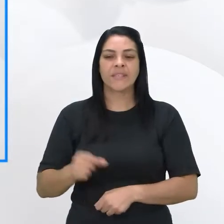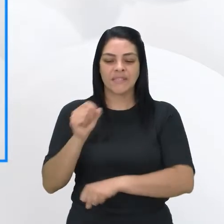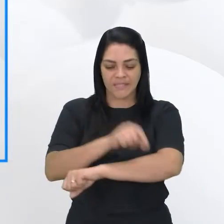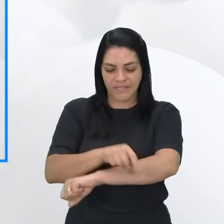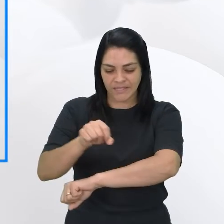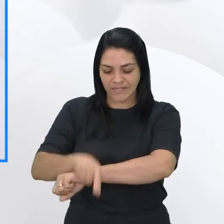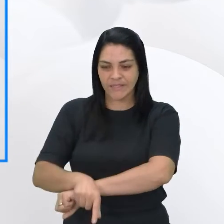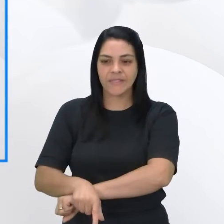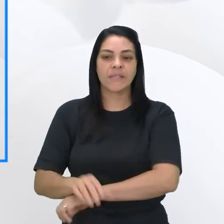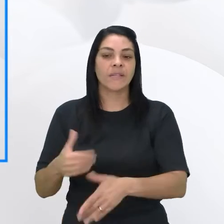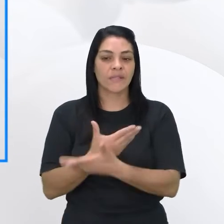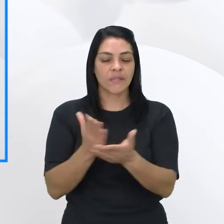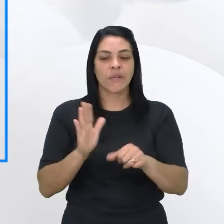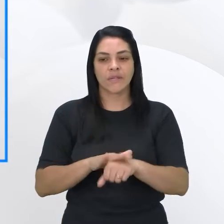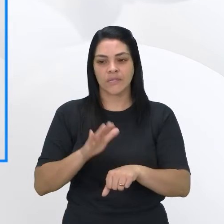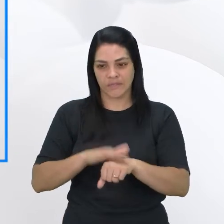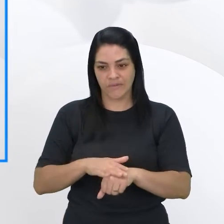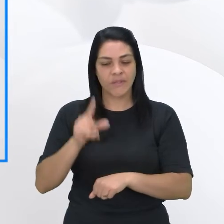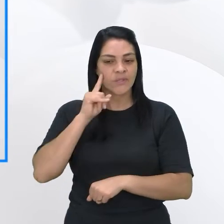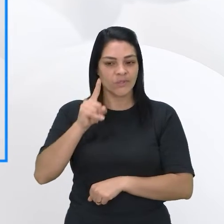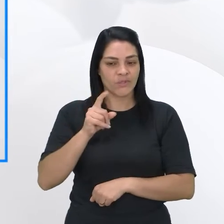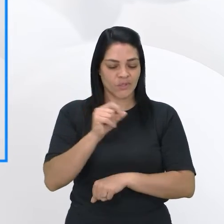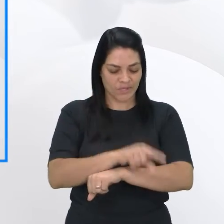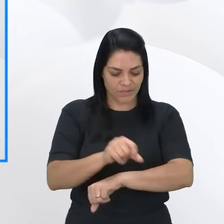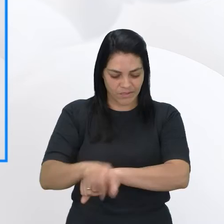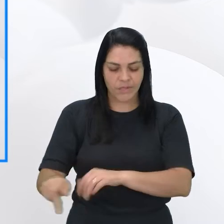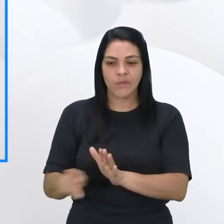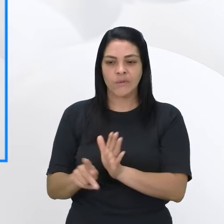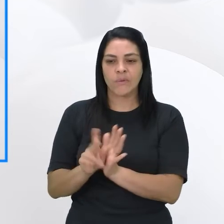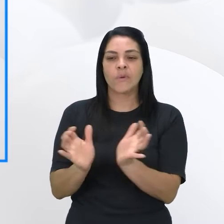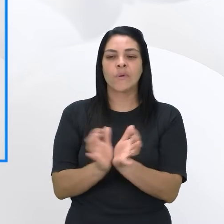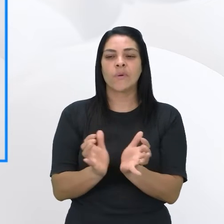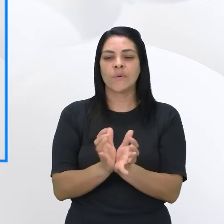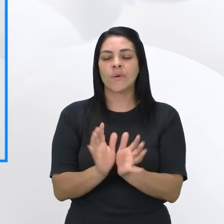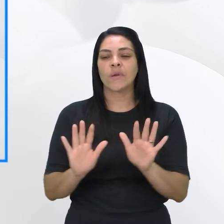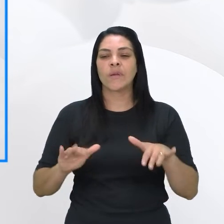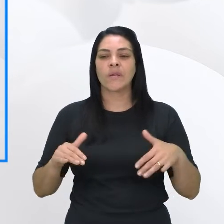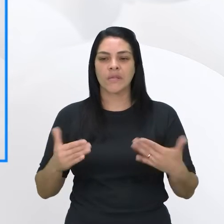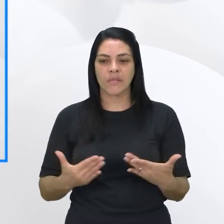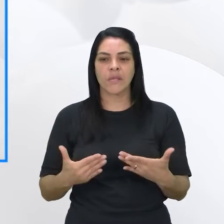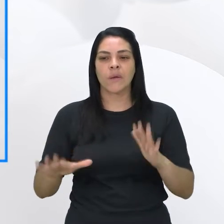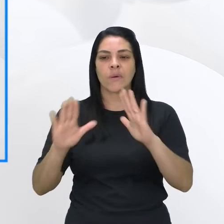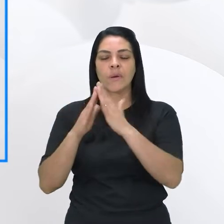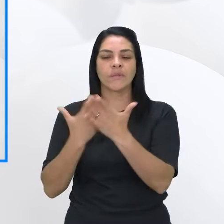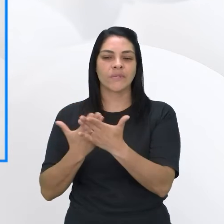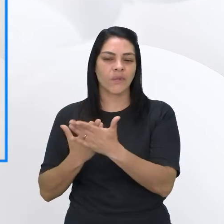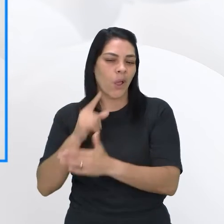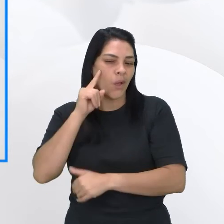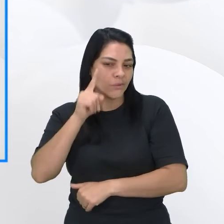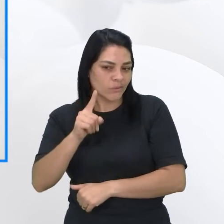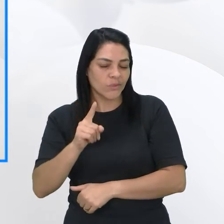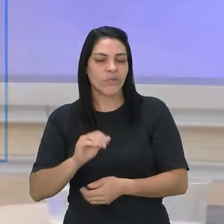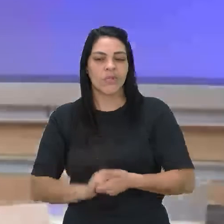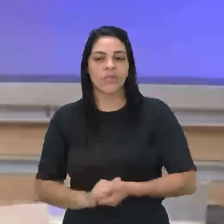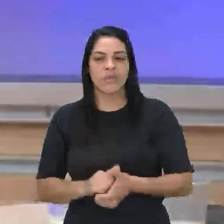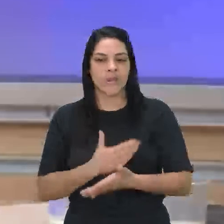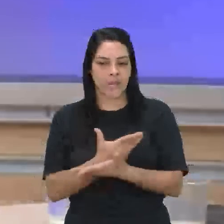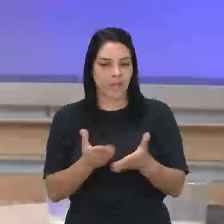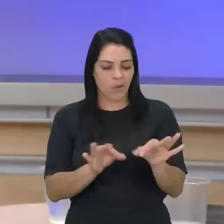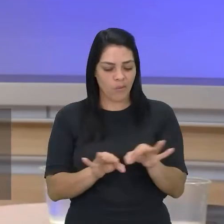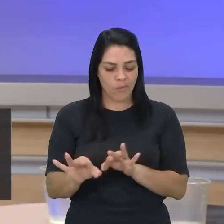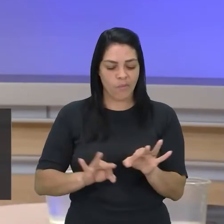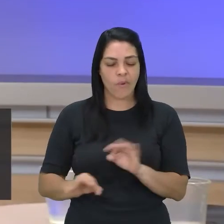também faz um dia de plantio com a comunidade, né? Então, para além desse dia, que é um dia de escola e tudo mais, a gente